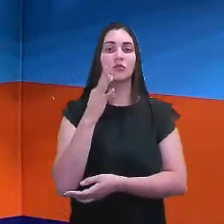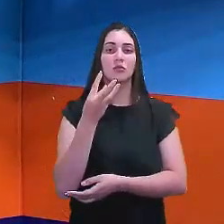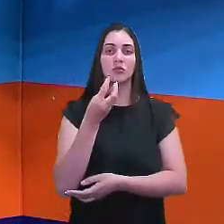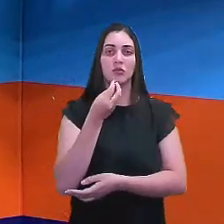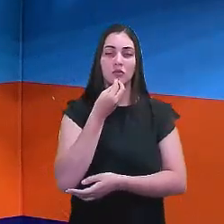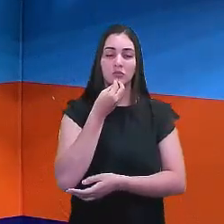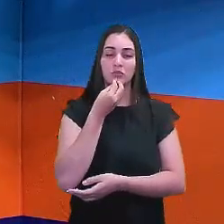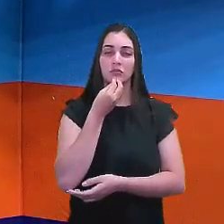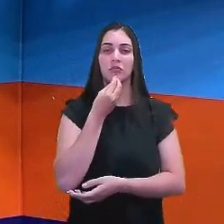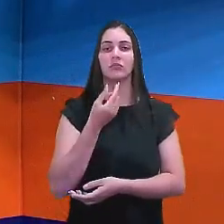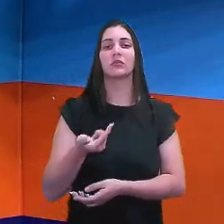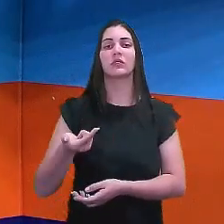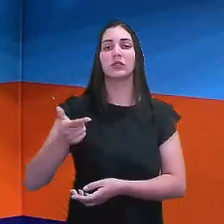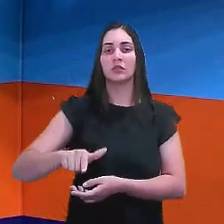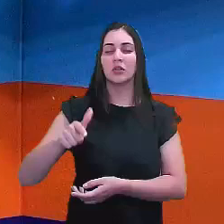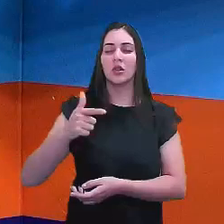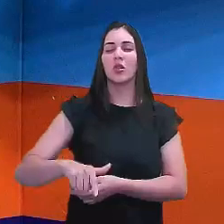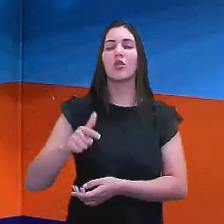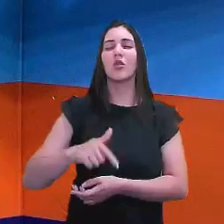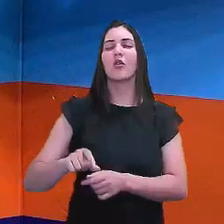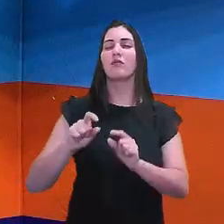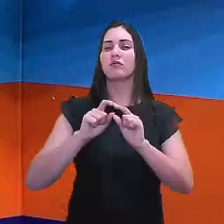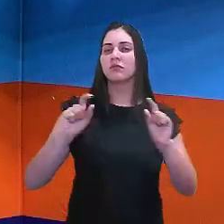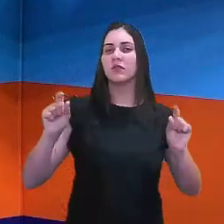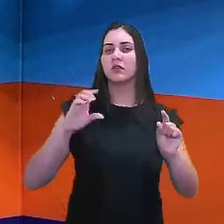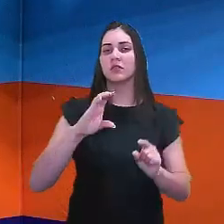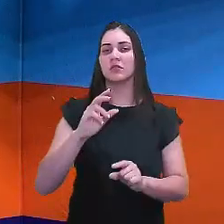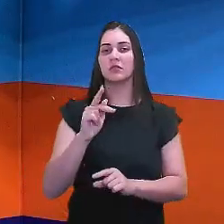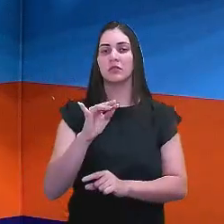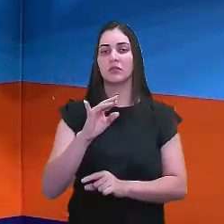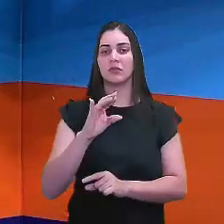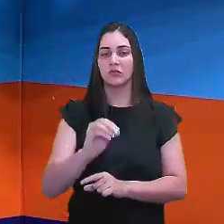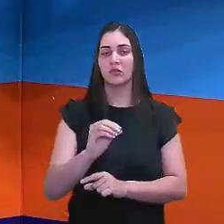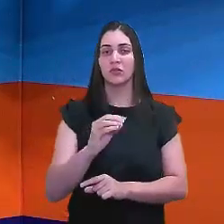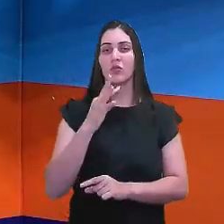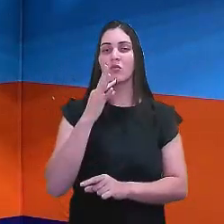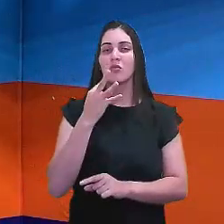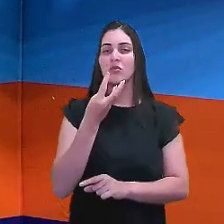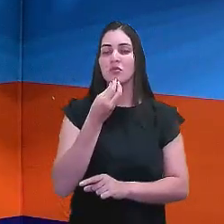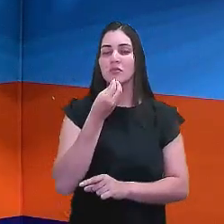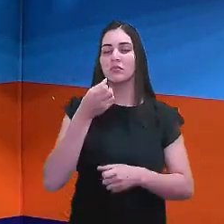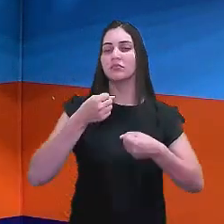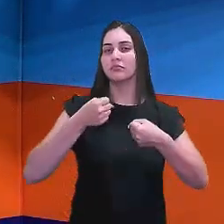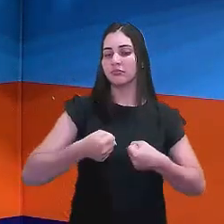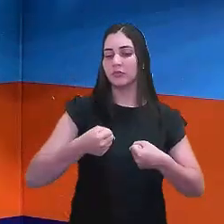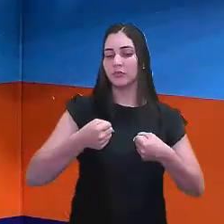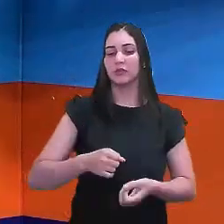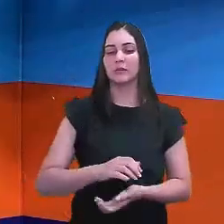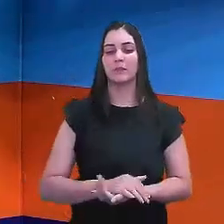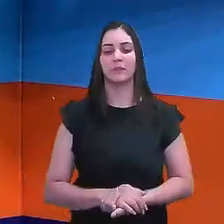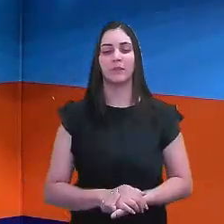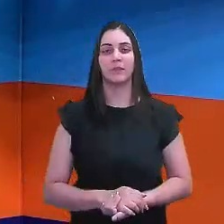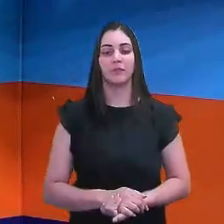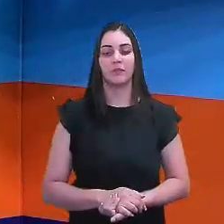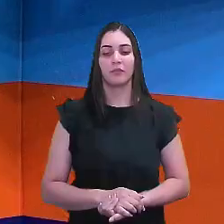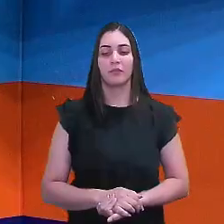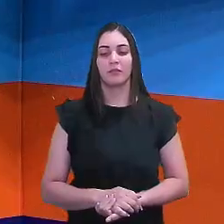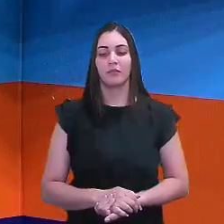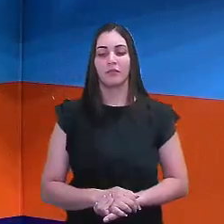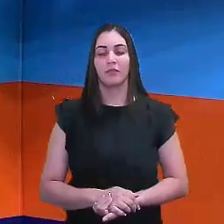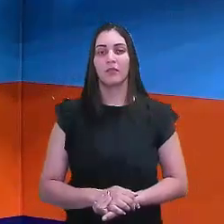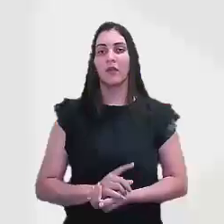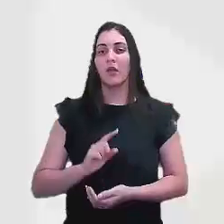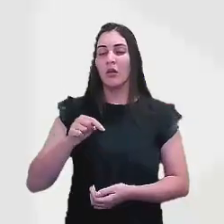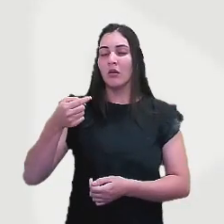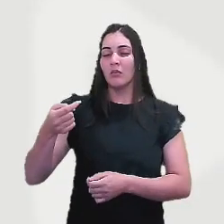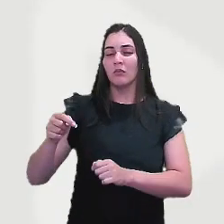vez, eu encontro lá de Chico Toicinho, Francis Bacon. Conhecimento é poder. Júlio, por favor, nossa próxima slide